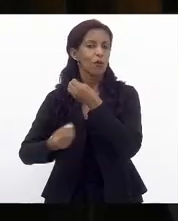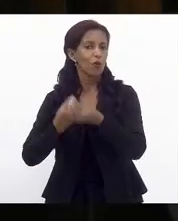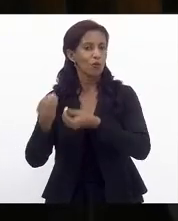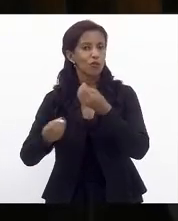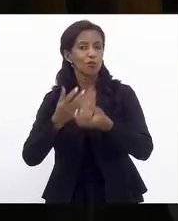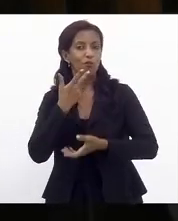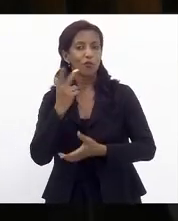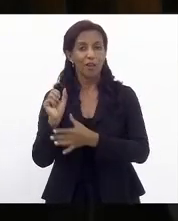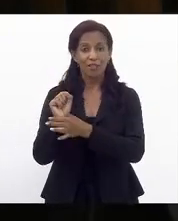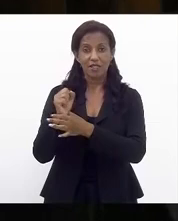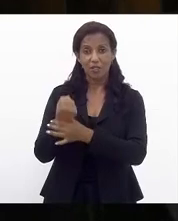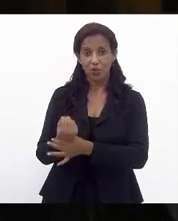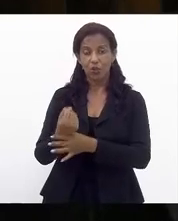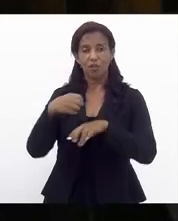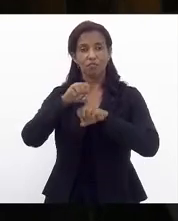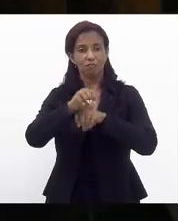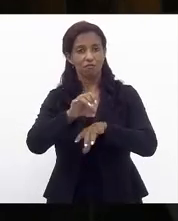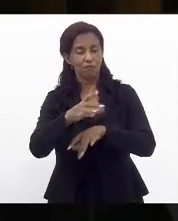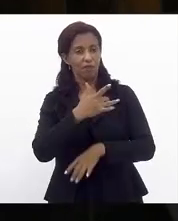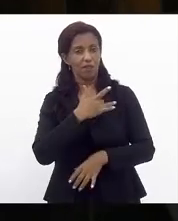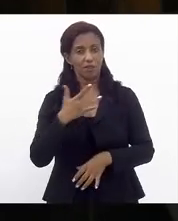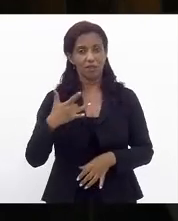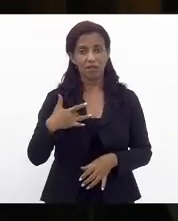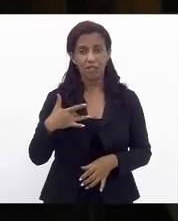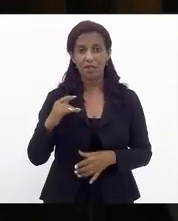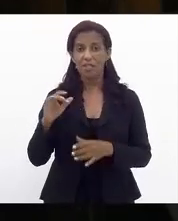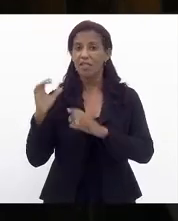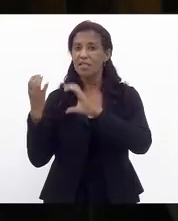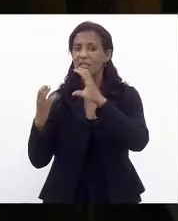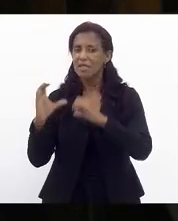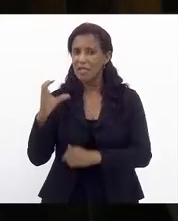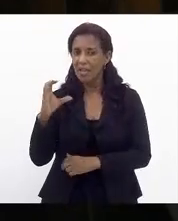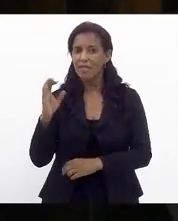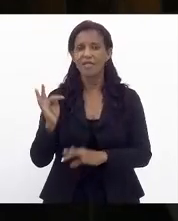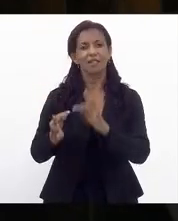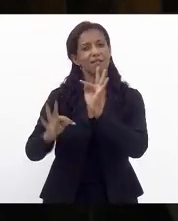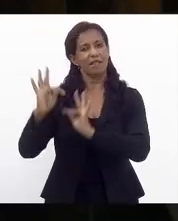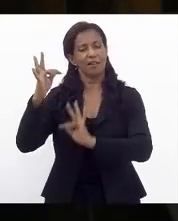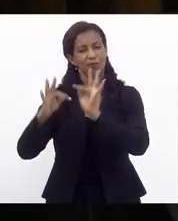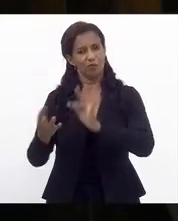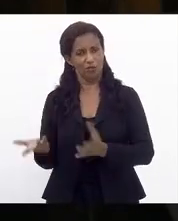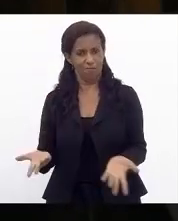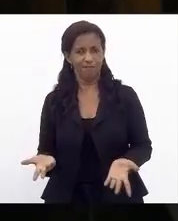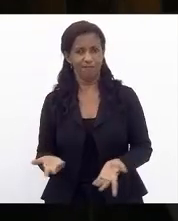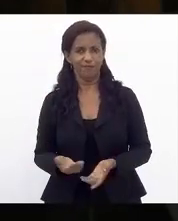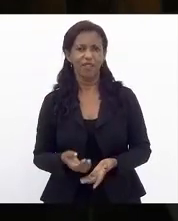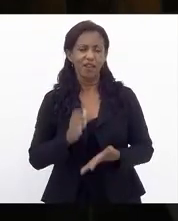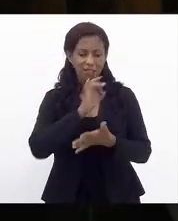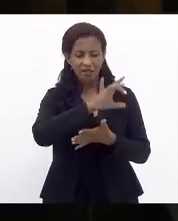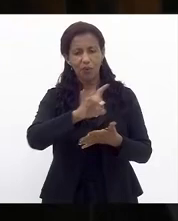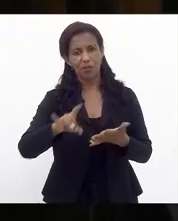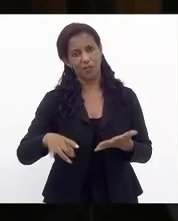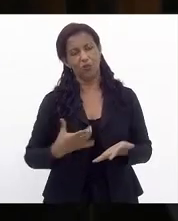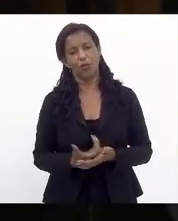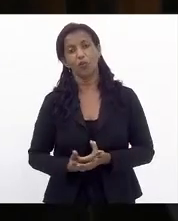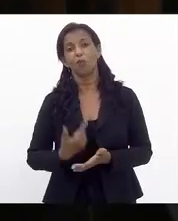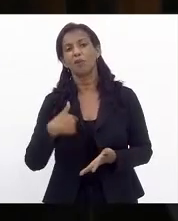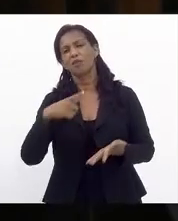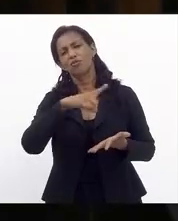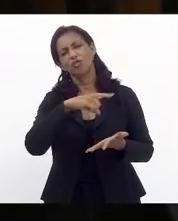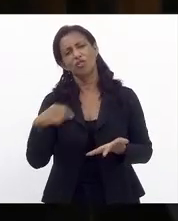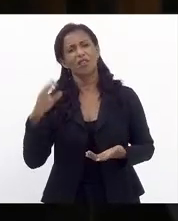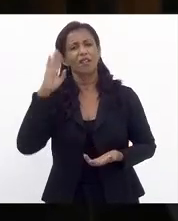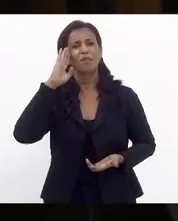as que foram citados aqui segurança educação saúde e ciência e tecnologia portanto é só essas observações mas eu destacaria